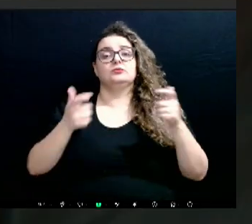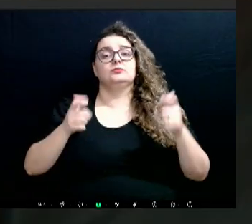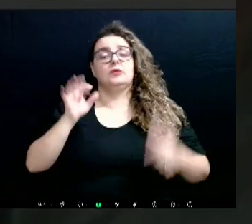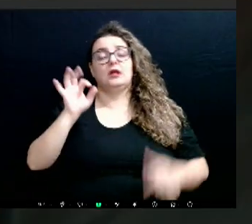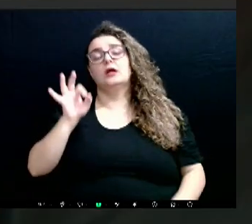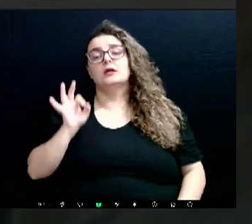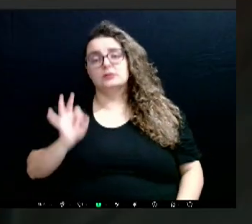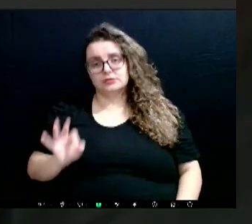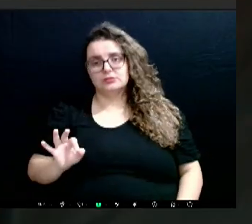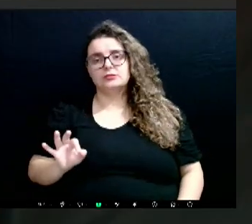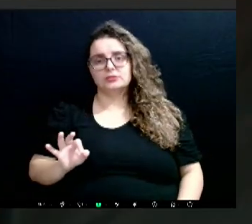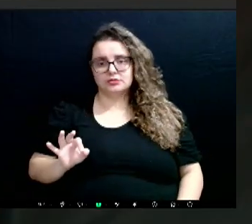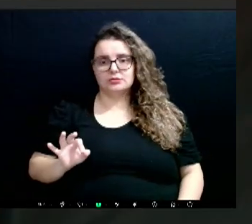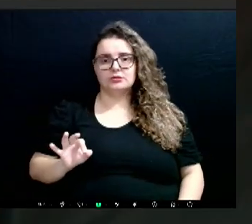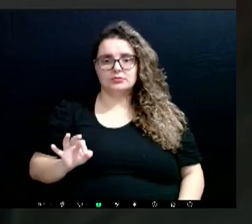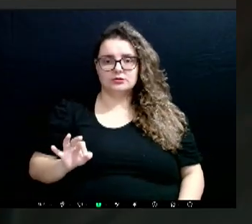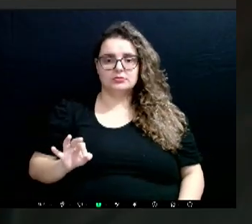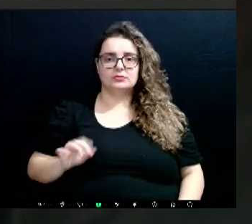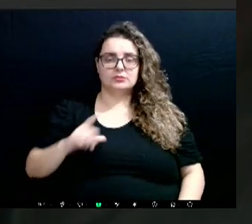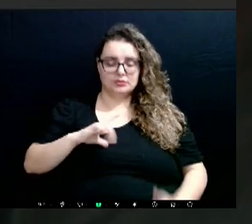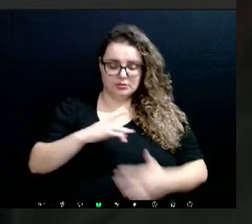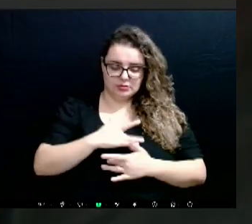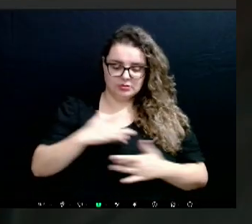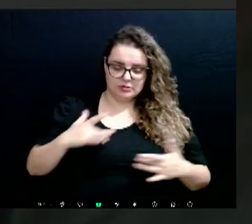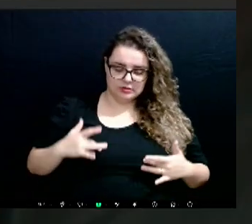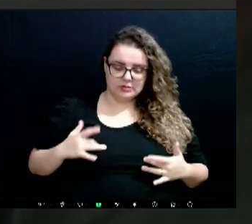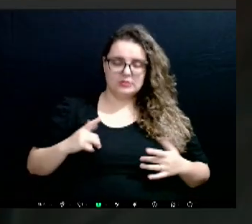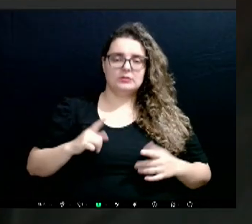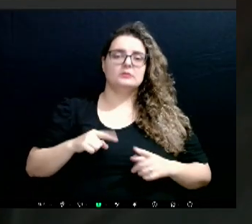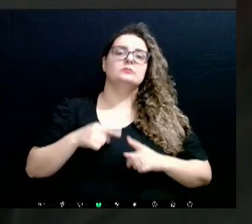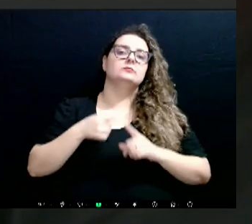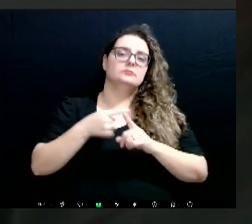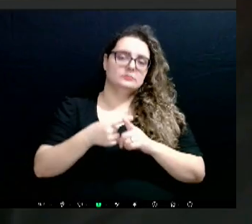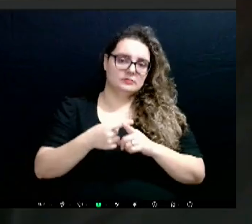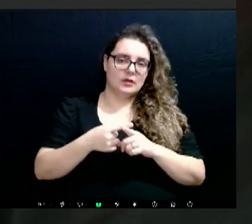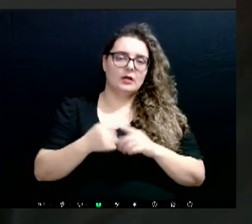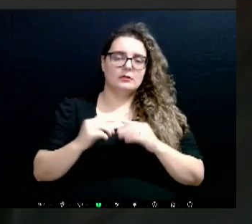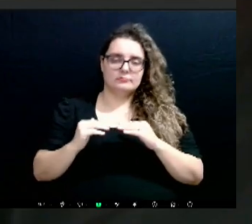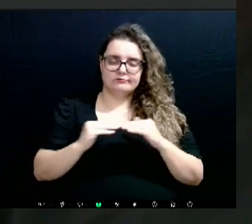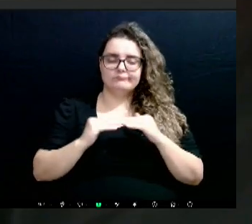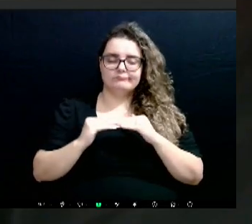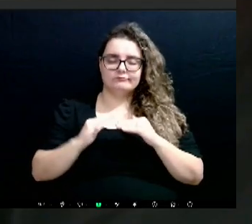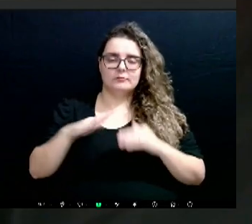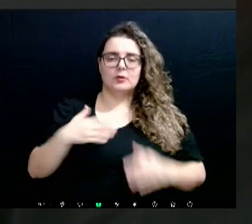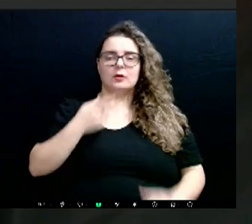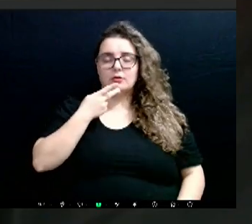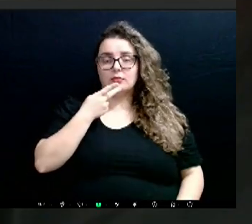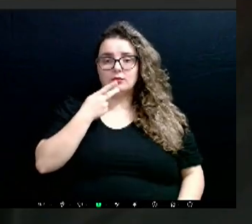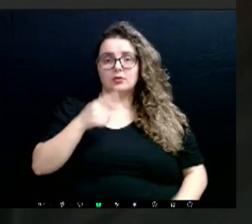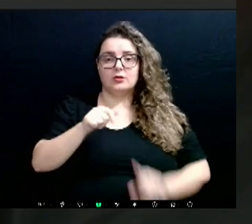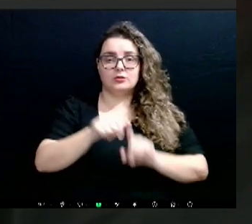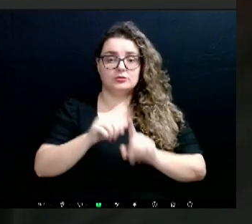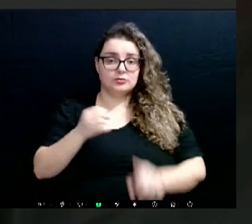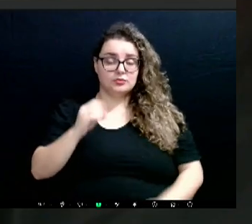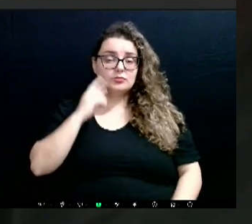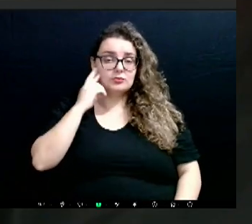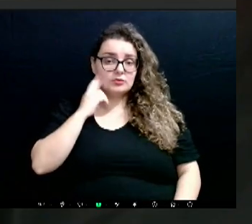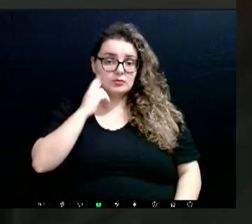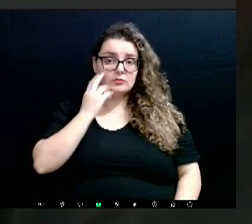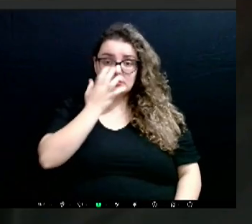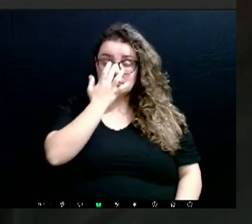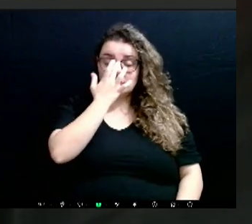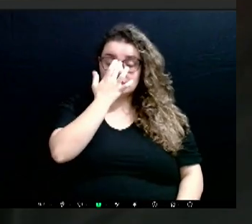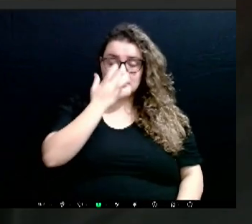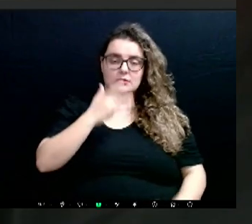né, de ter a saúde aí bem alinhada quando a gente fala de Outubro Rosa e de saúde